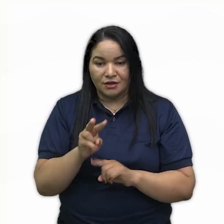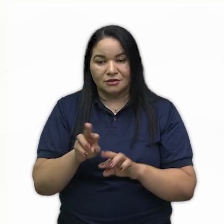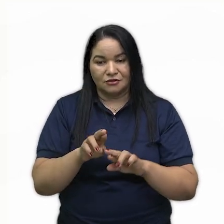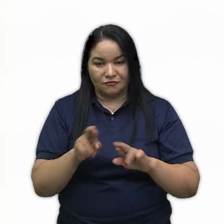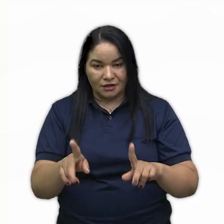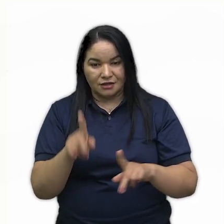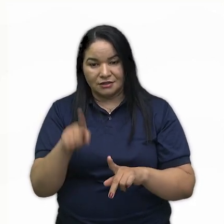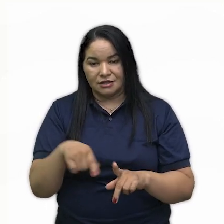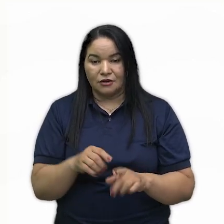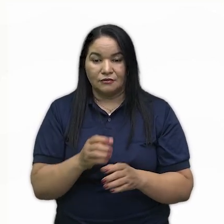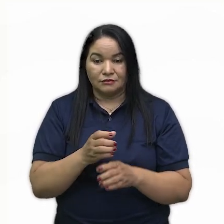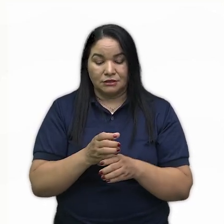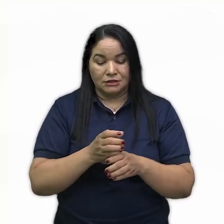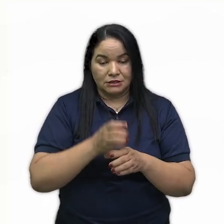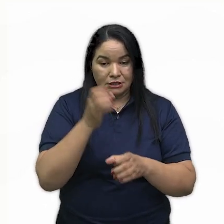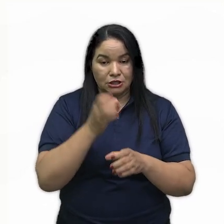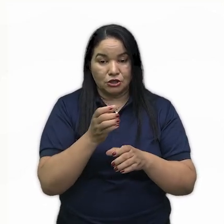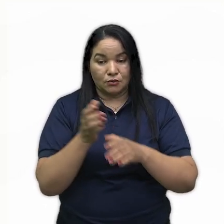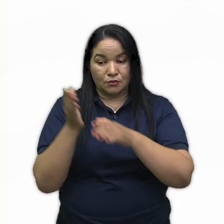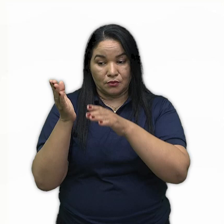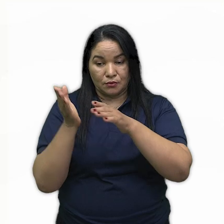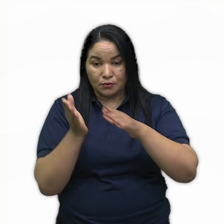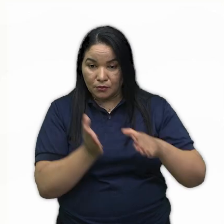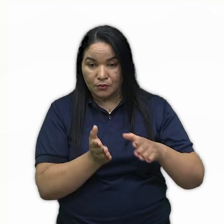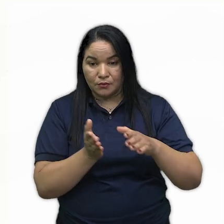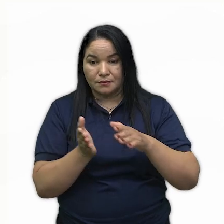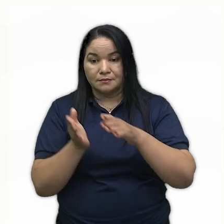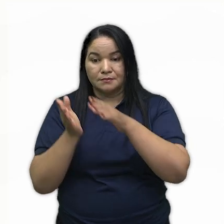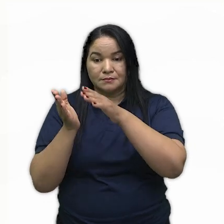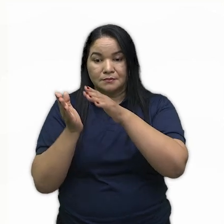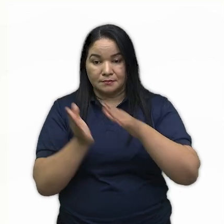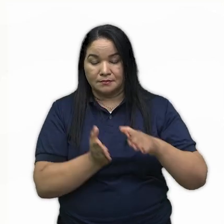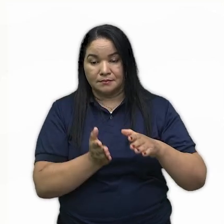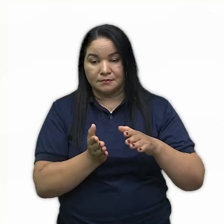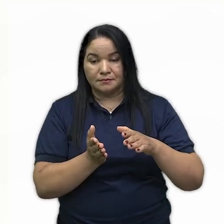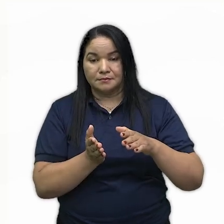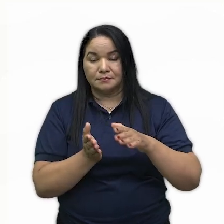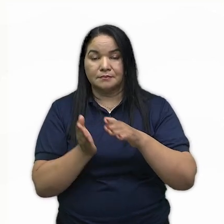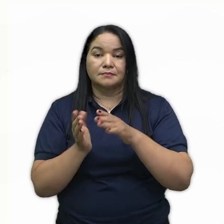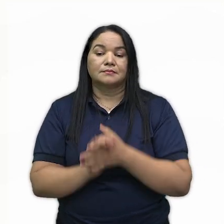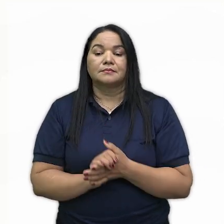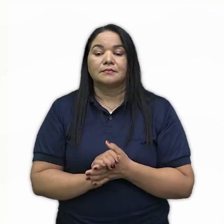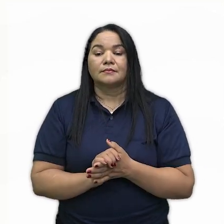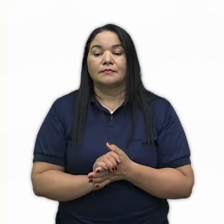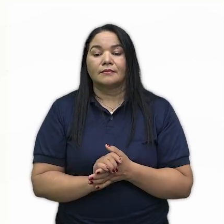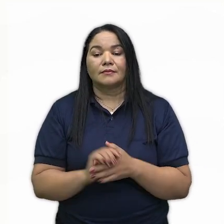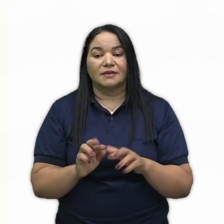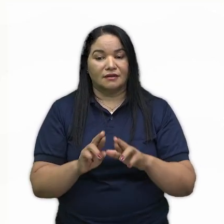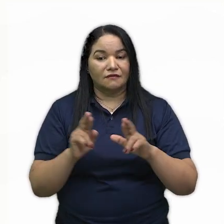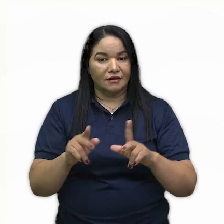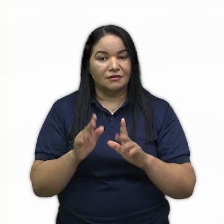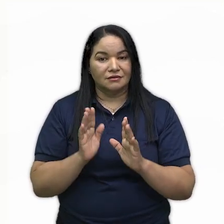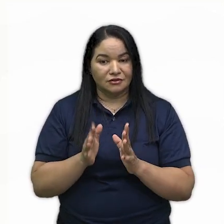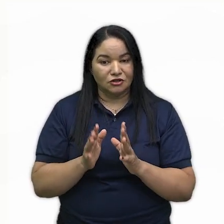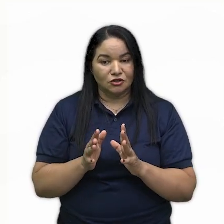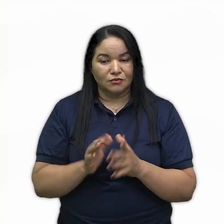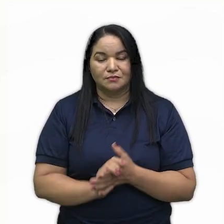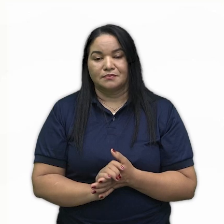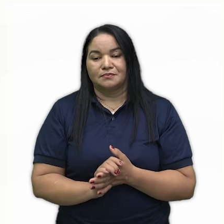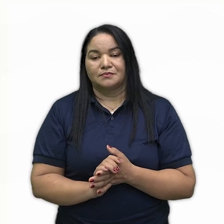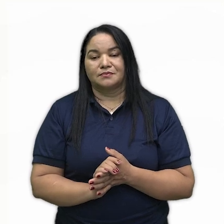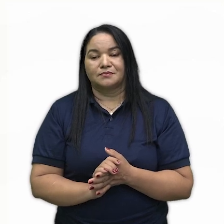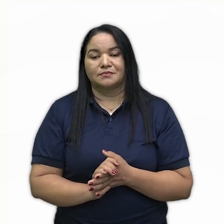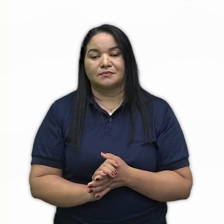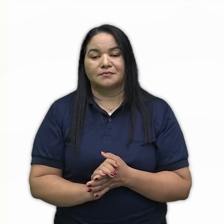é o nosso cilindro oblíquo, tá? Já deu para perceber aí qual é a diferença de uma para o outro, né? O meu